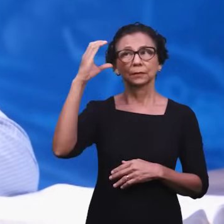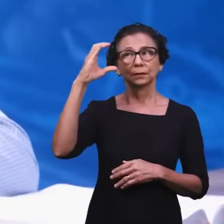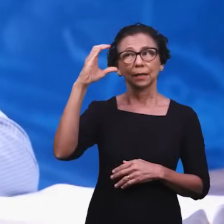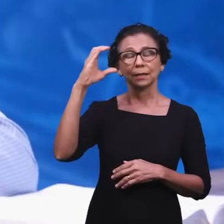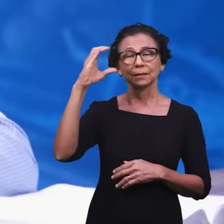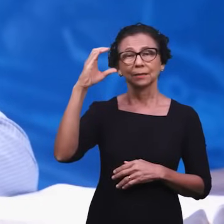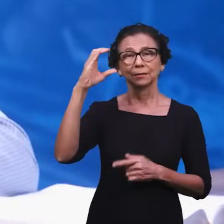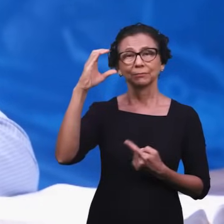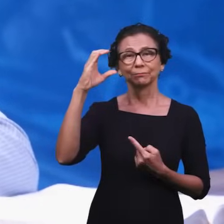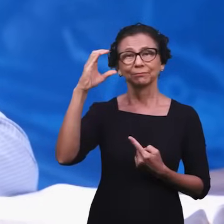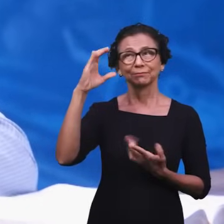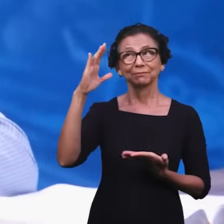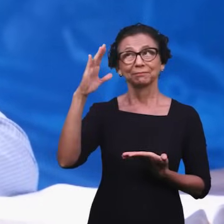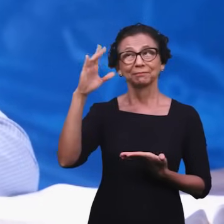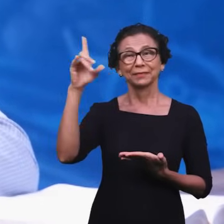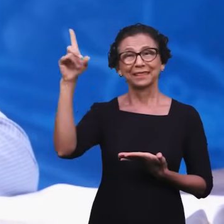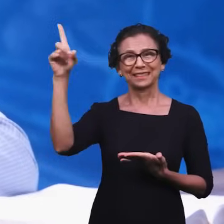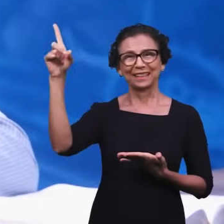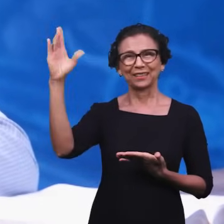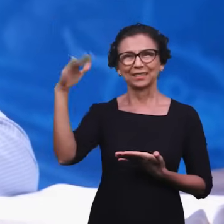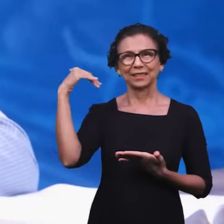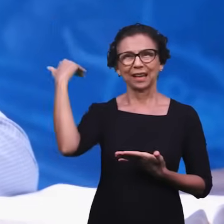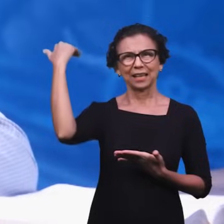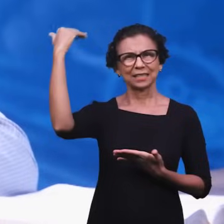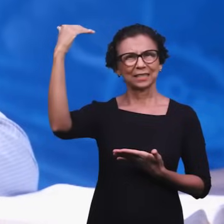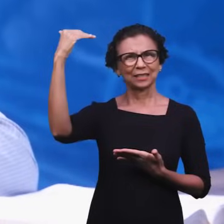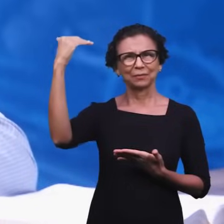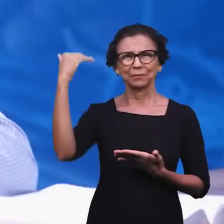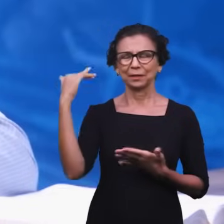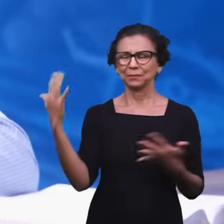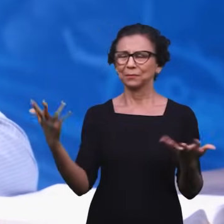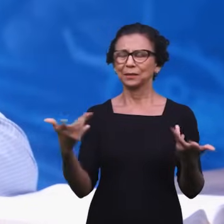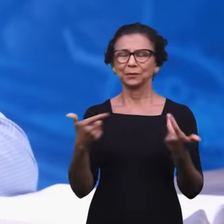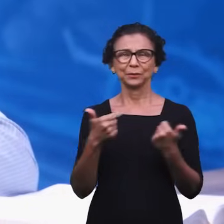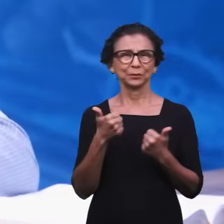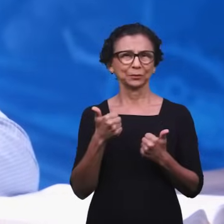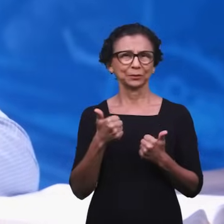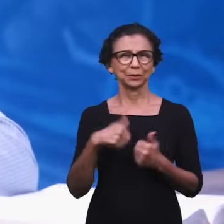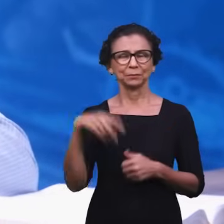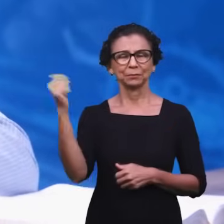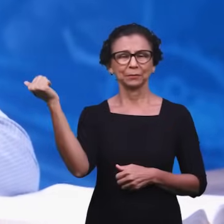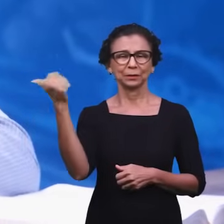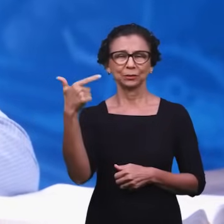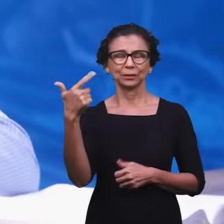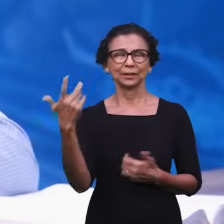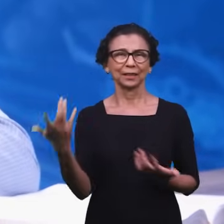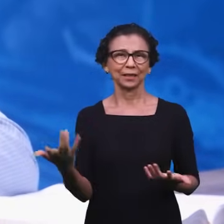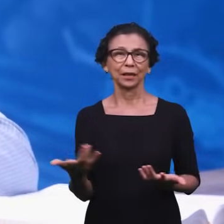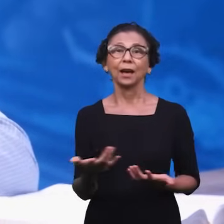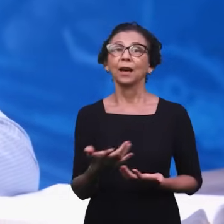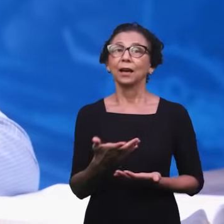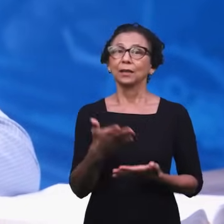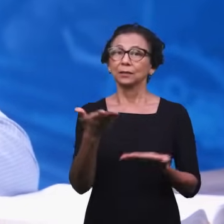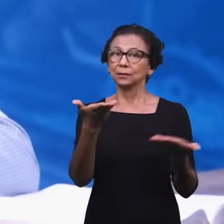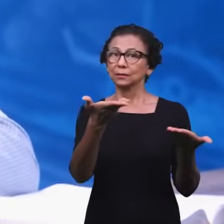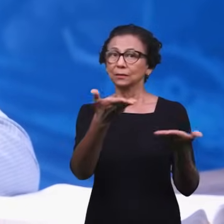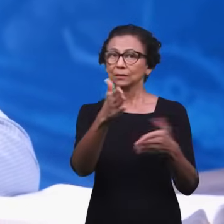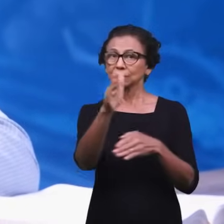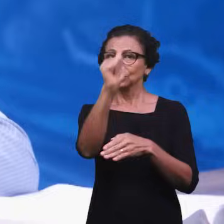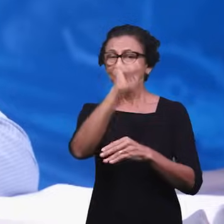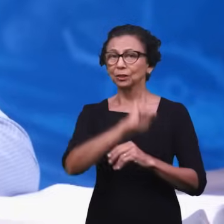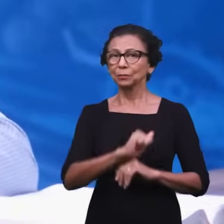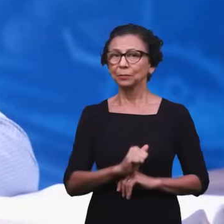saiba que há um Deus maravilhoso que é muito maior do que tudo isso e que Ele está te chamando como